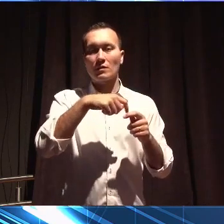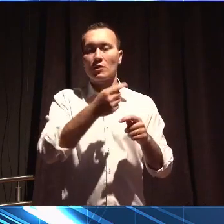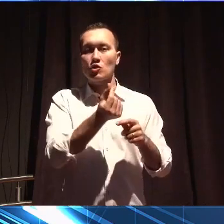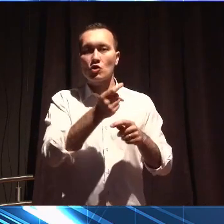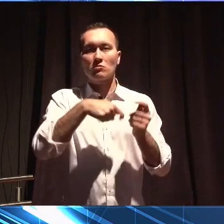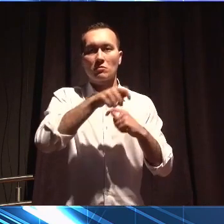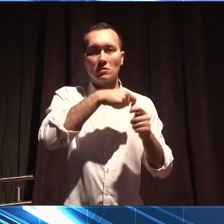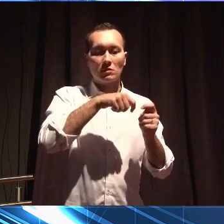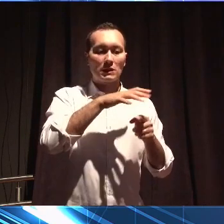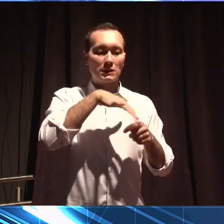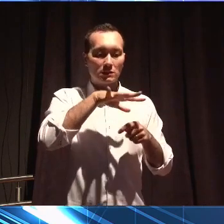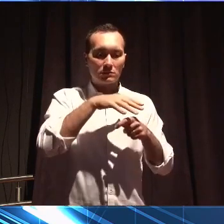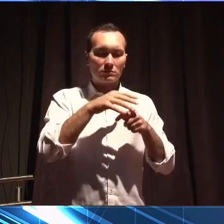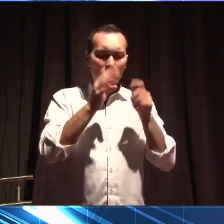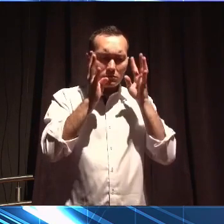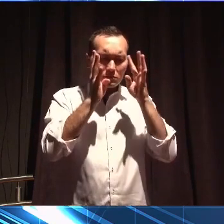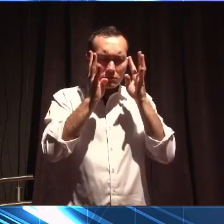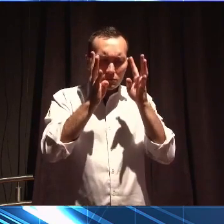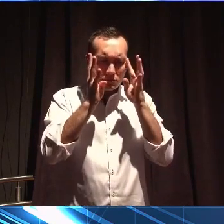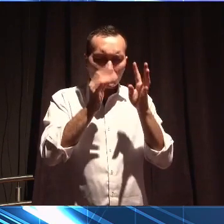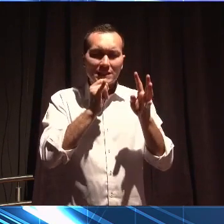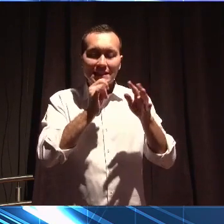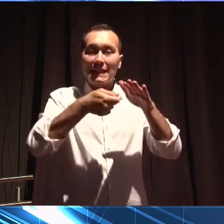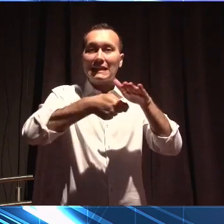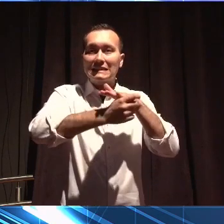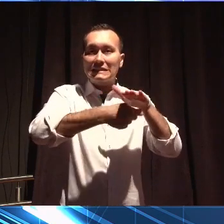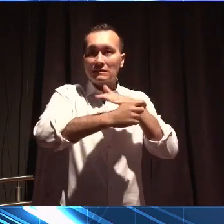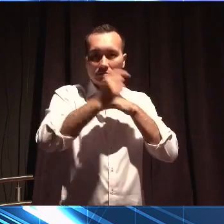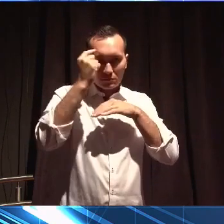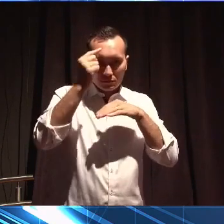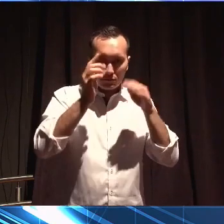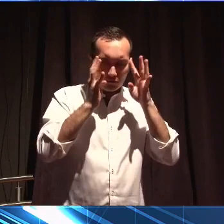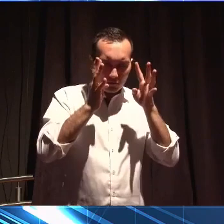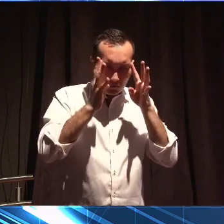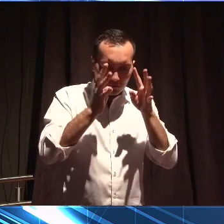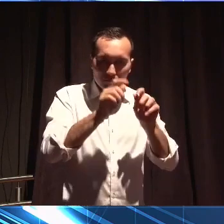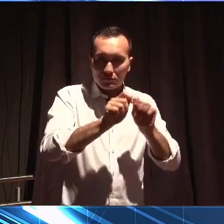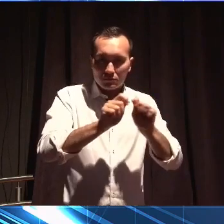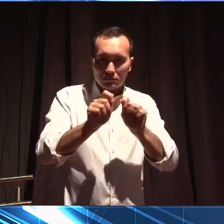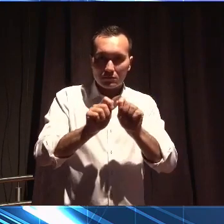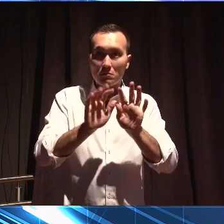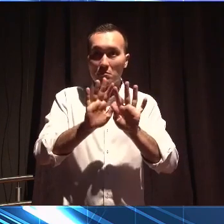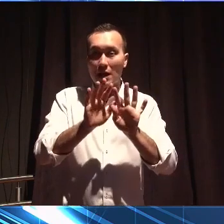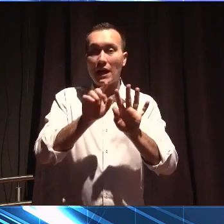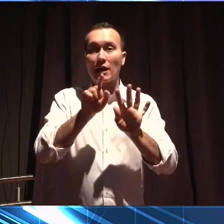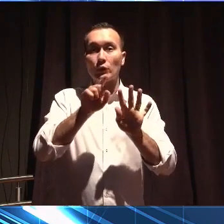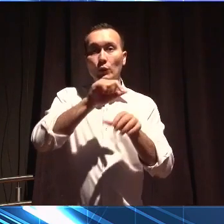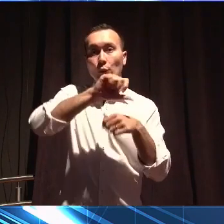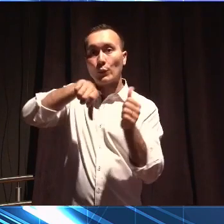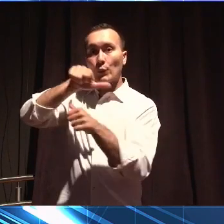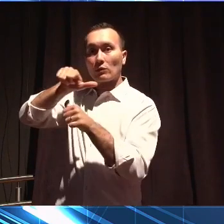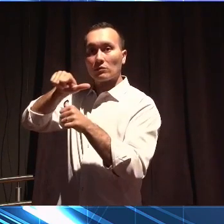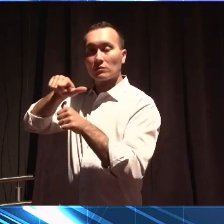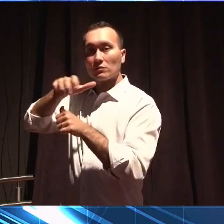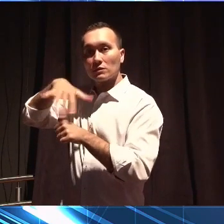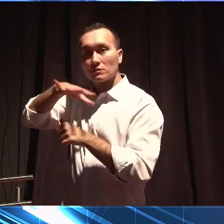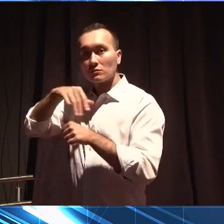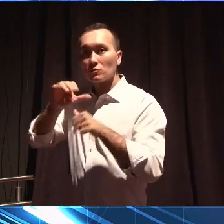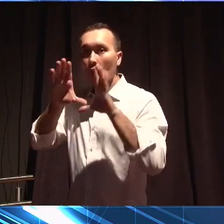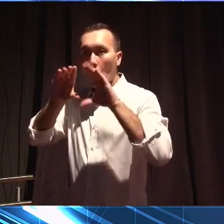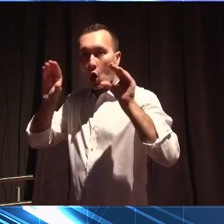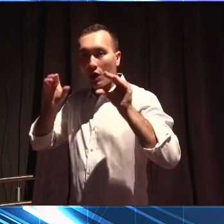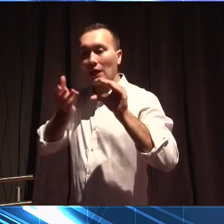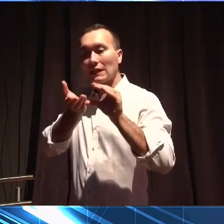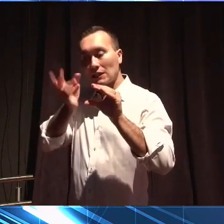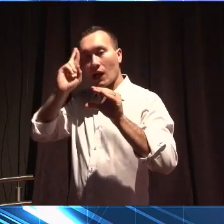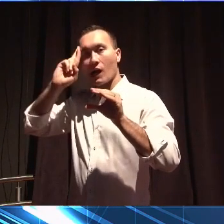recurso, de qualquer ativo. E, quando você vai para a cloud, esse poder passa para o mundo desenvolvedor. Então, assim, ao mesmo tempo que isso é muito bom, é